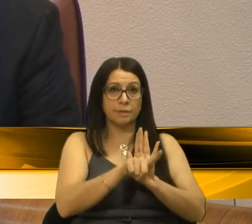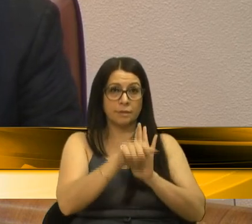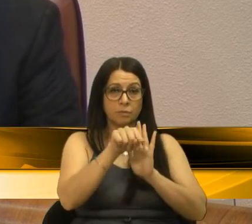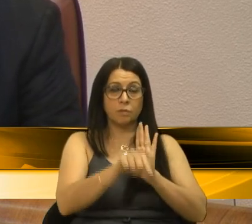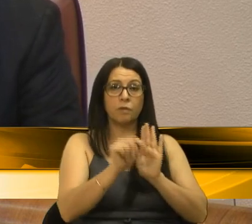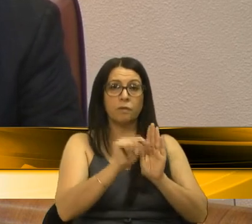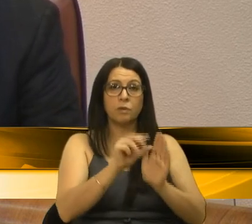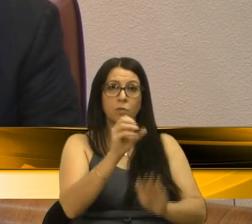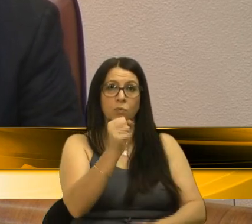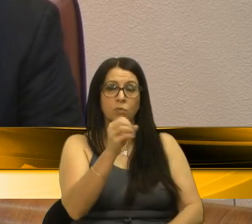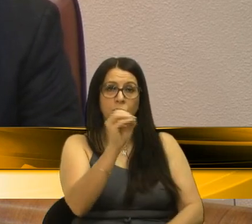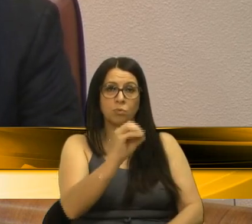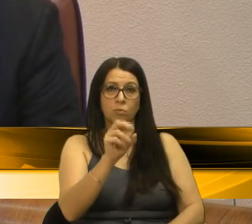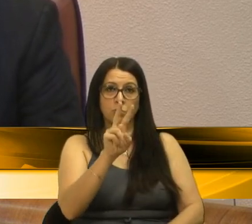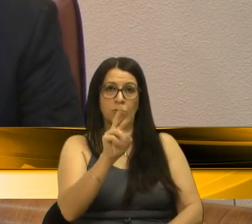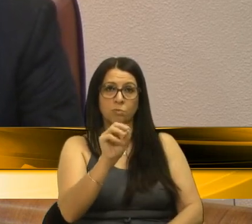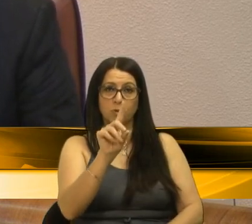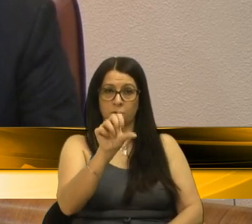em 8 de outubro de 2019.